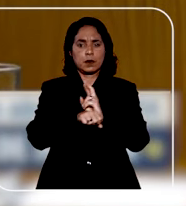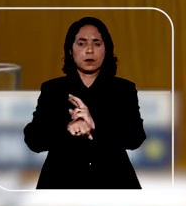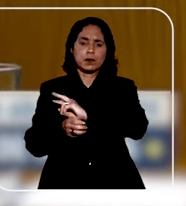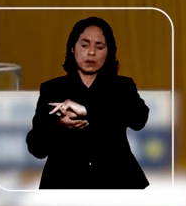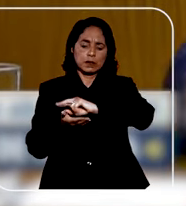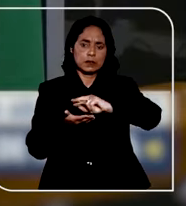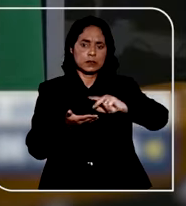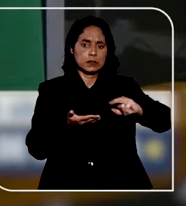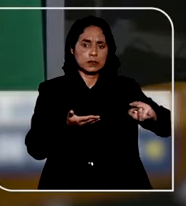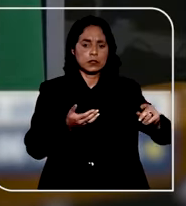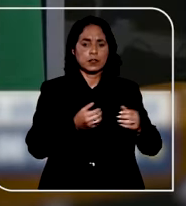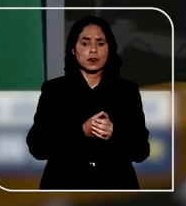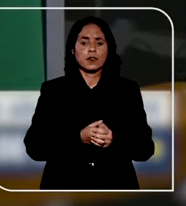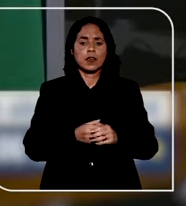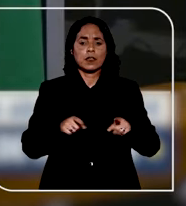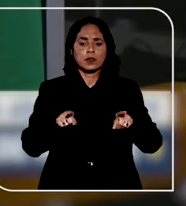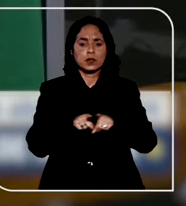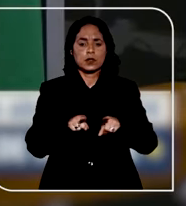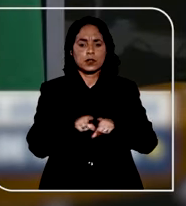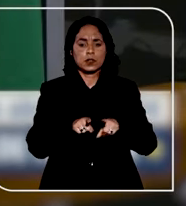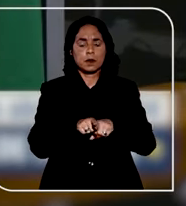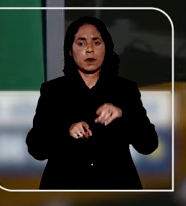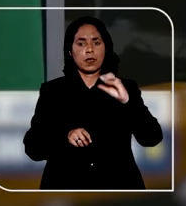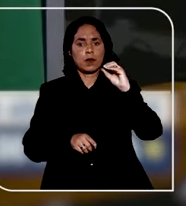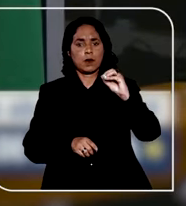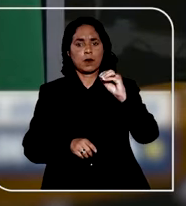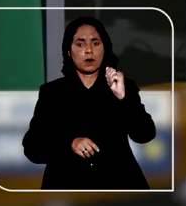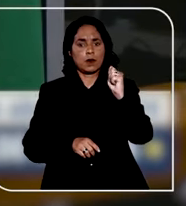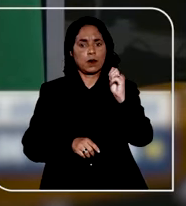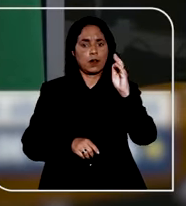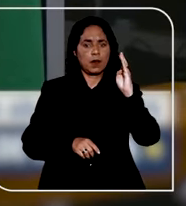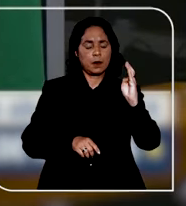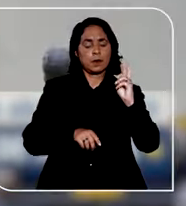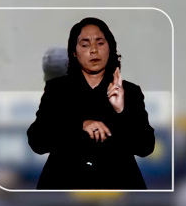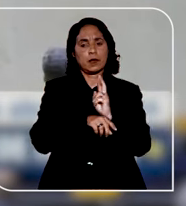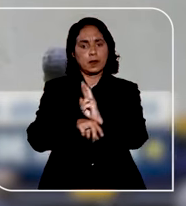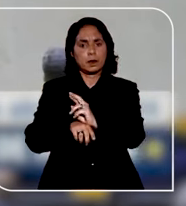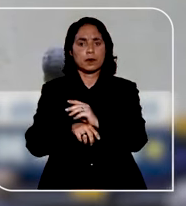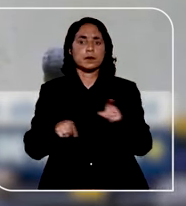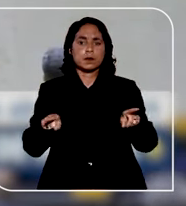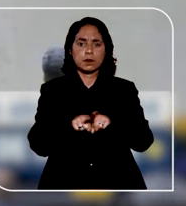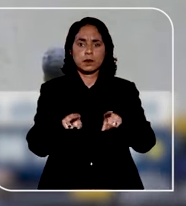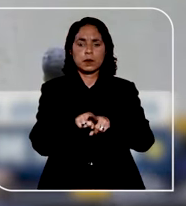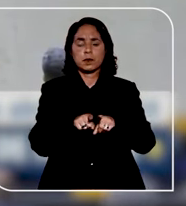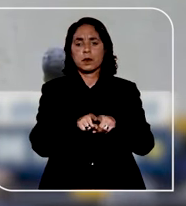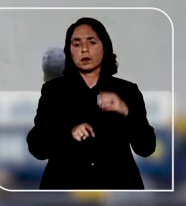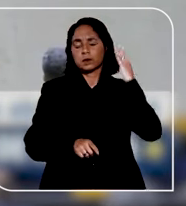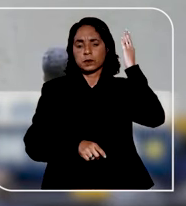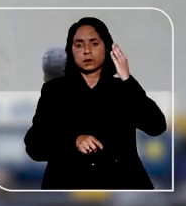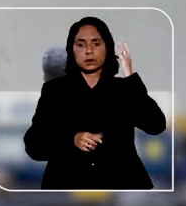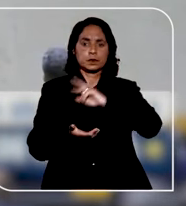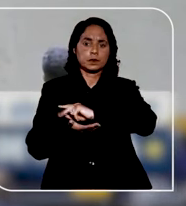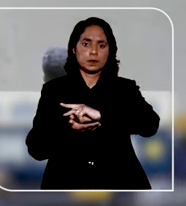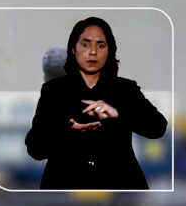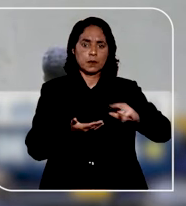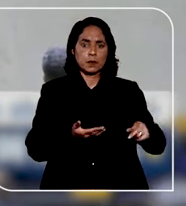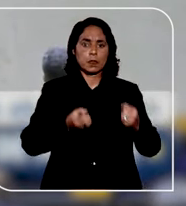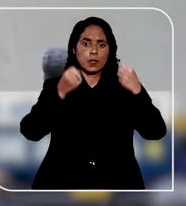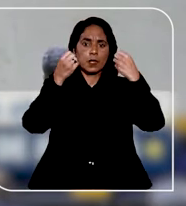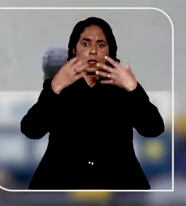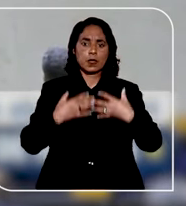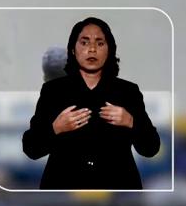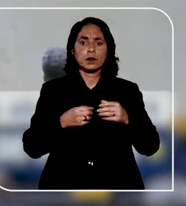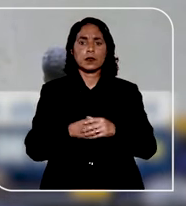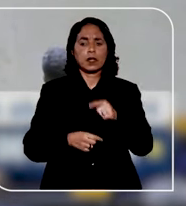ministério público e de entidades como a Ordem dos Advogados do Brasil também prestaram homenagens e destacaram o